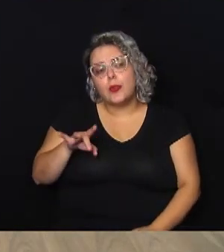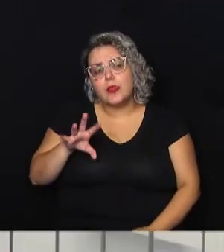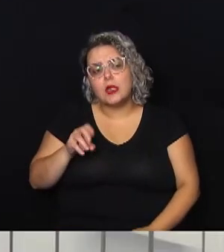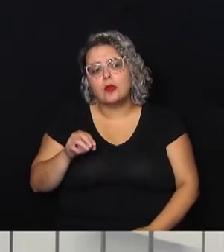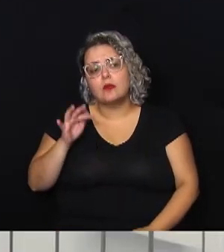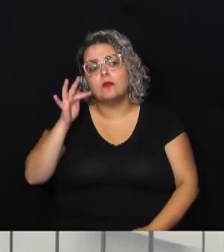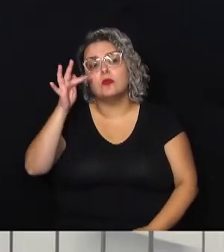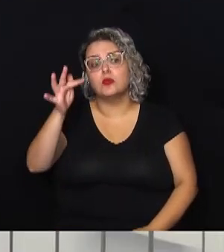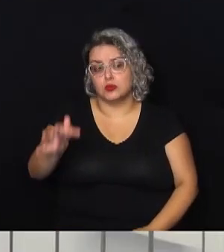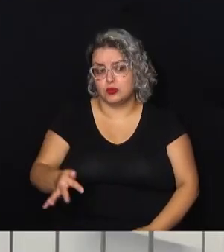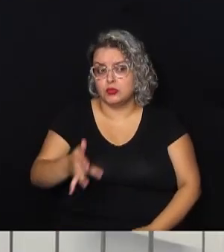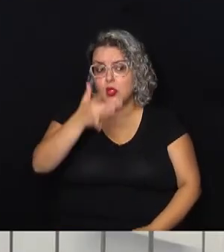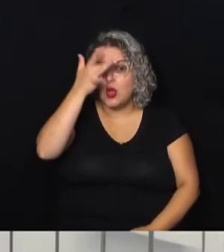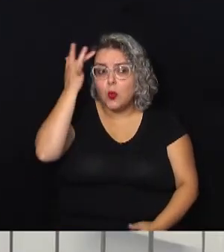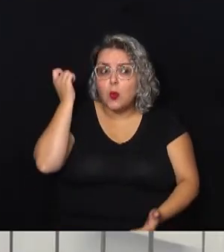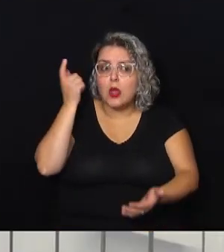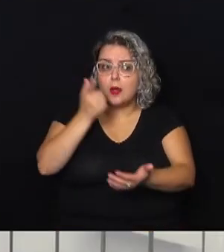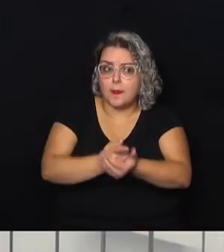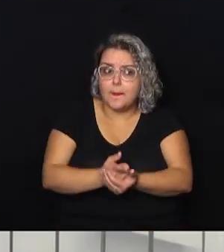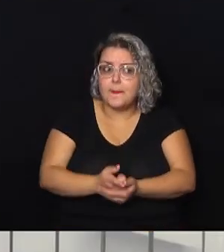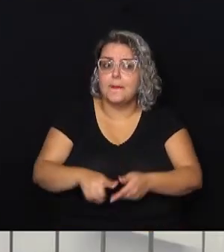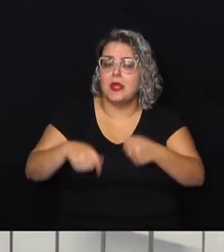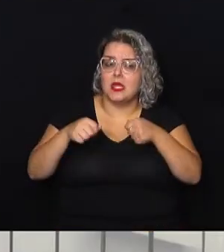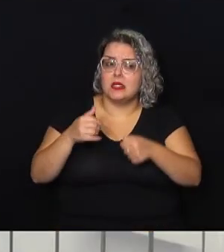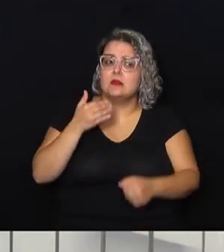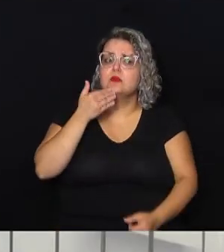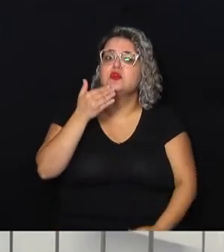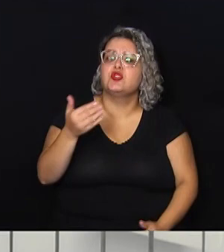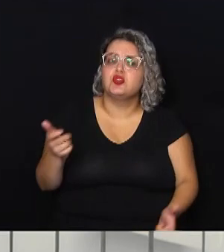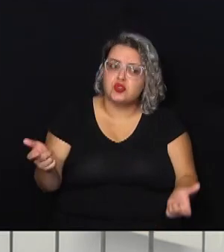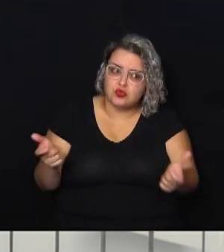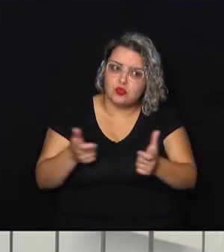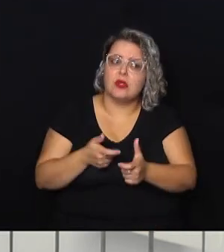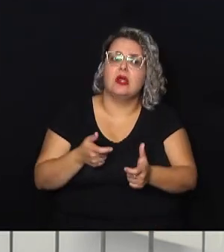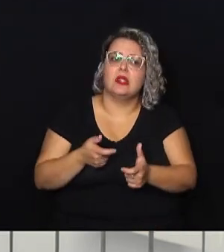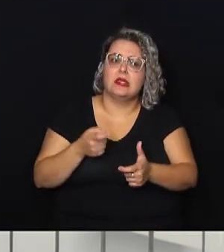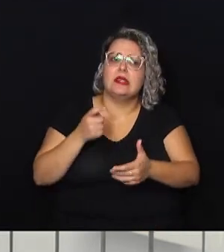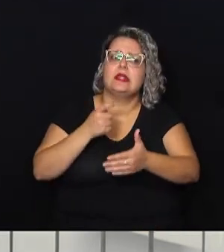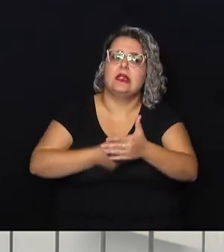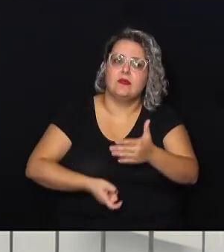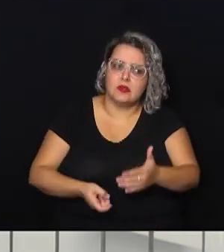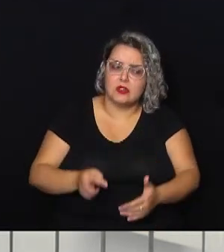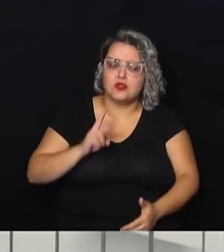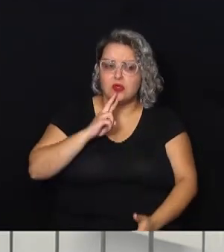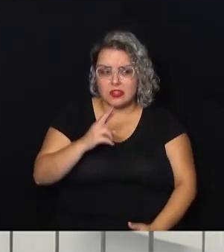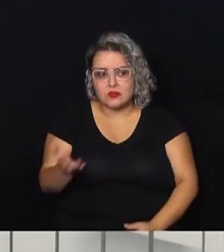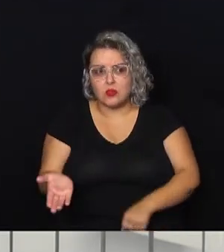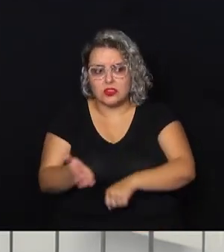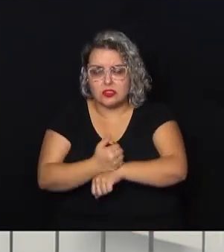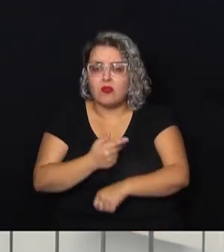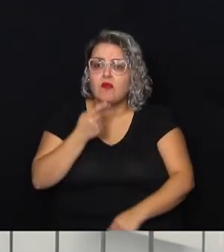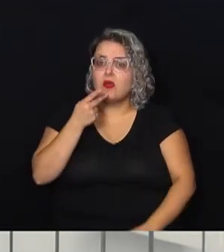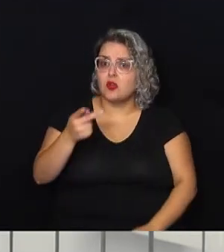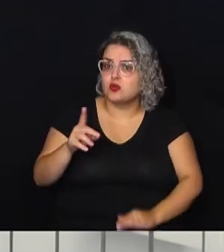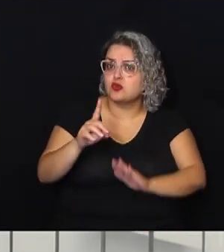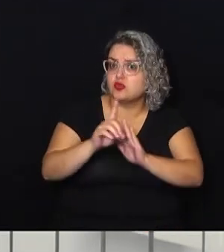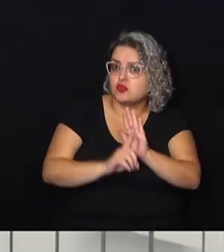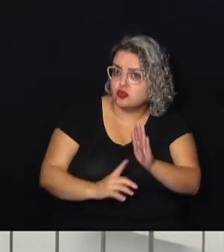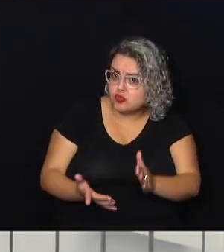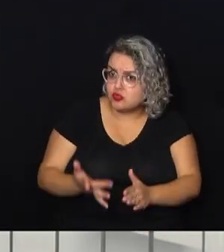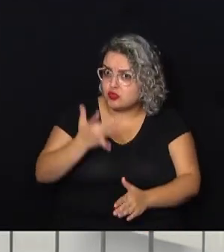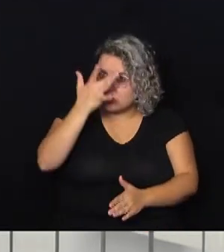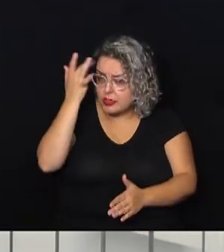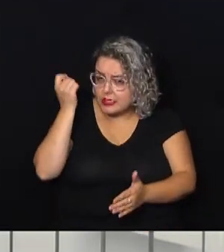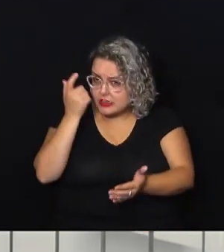os clientes devem pedir uma diminuição nas tarifas? Na sua resposta anterior você falou sobre os direitos dos